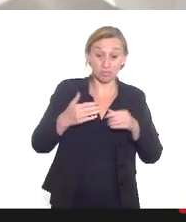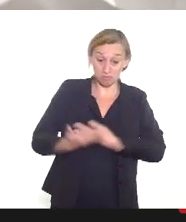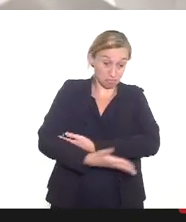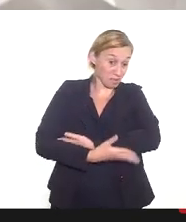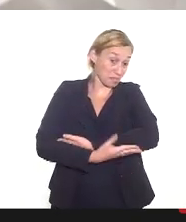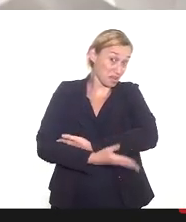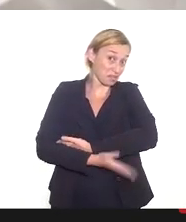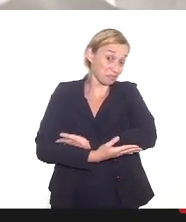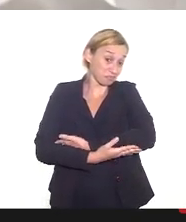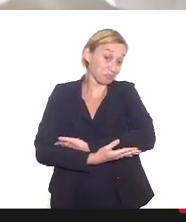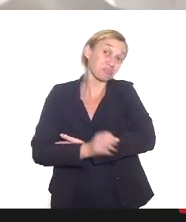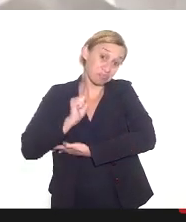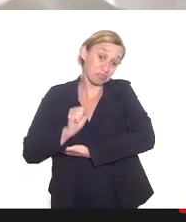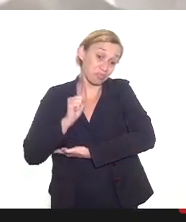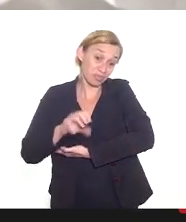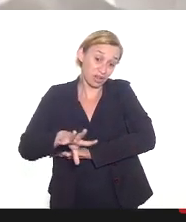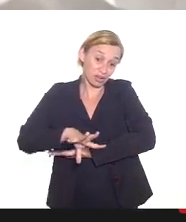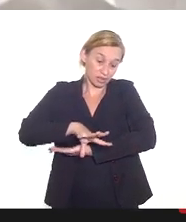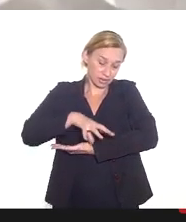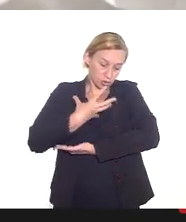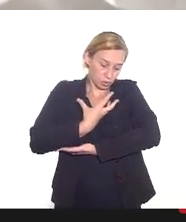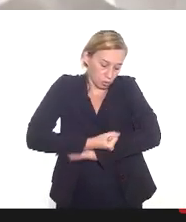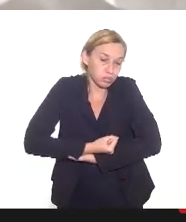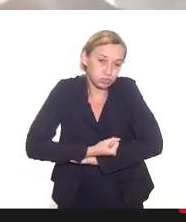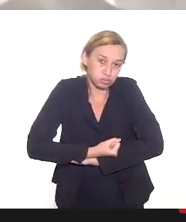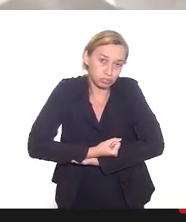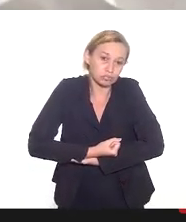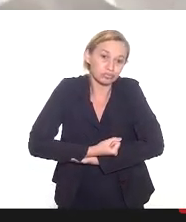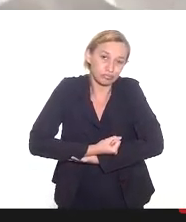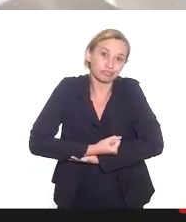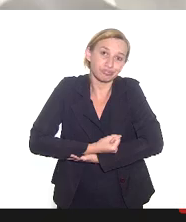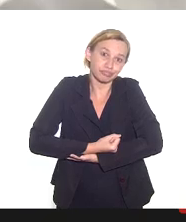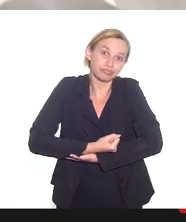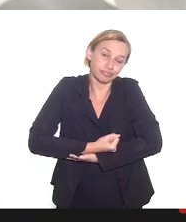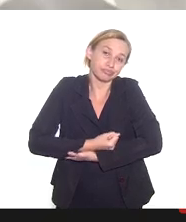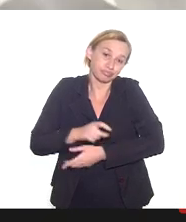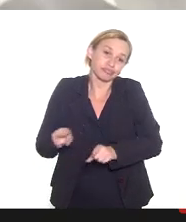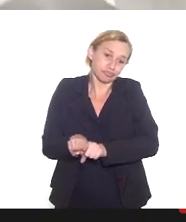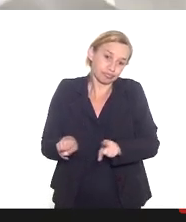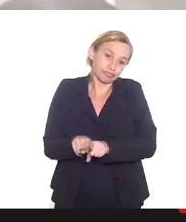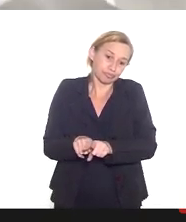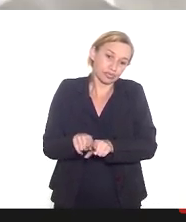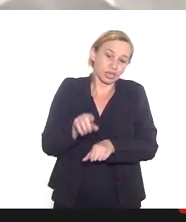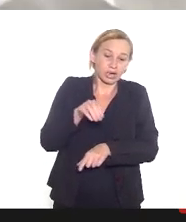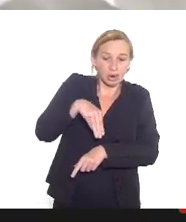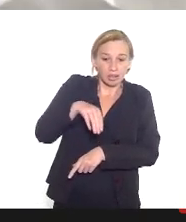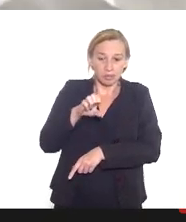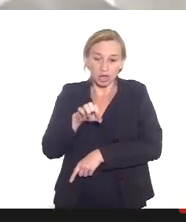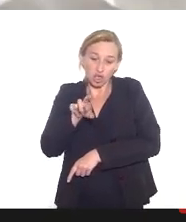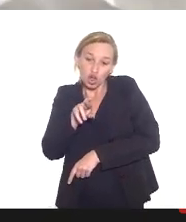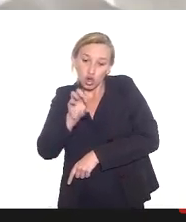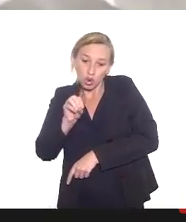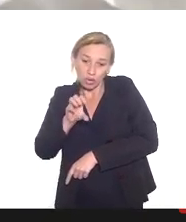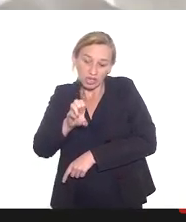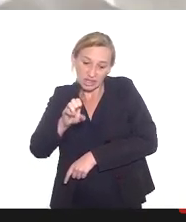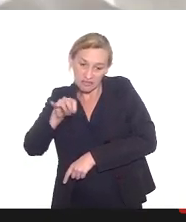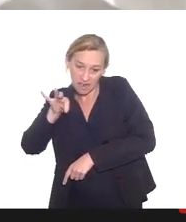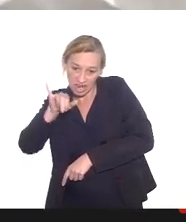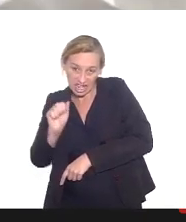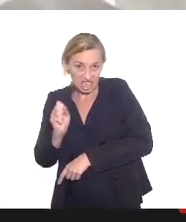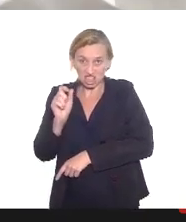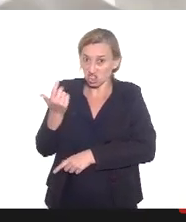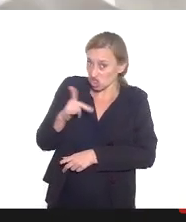bebês é pudessem contrair a questão pudessem ser atingidos pela microcefalia isso não é